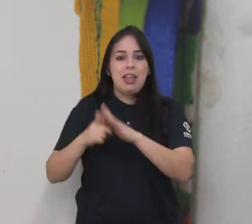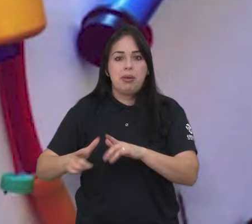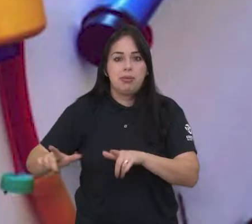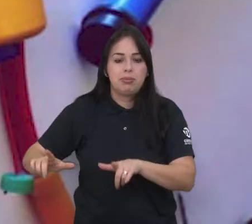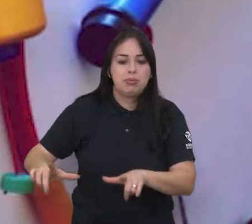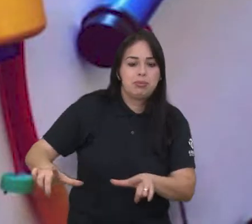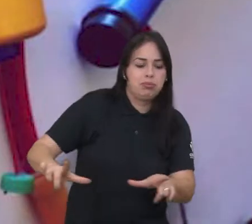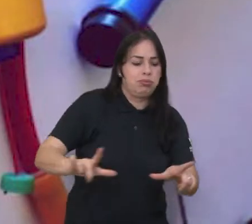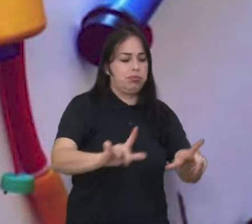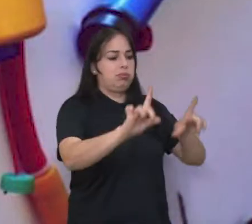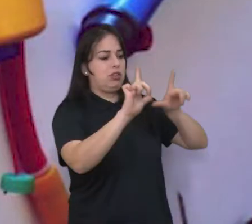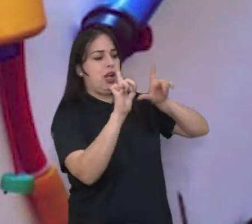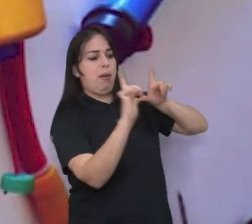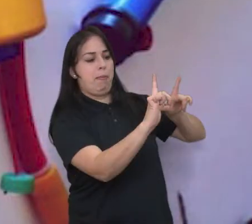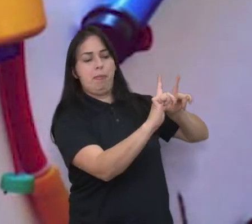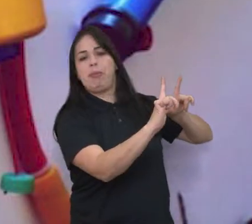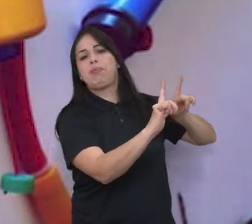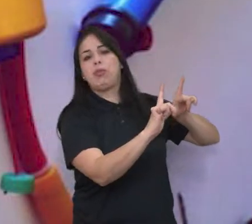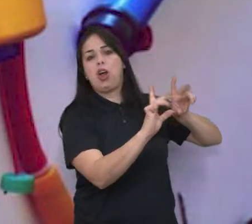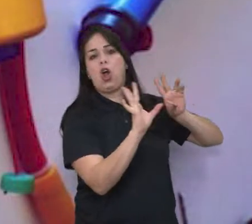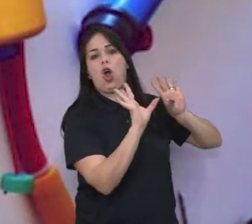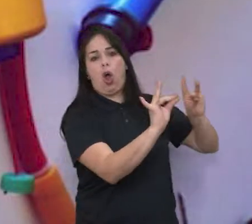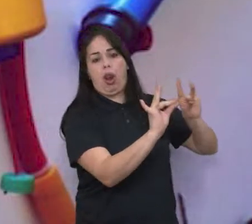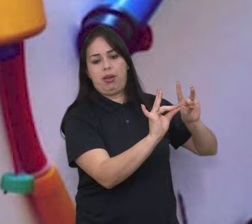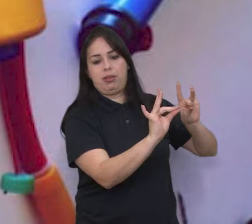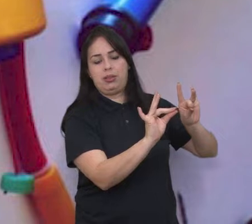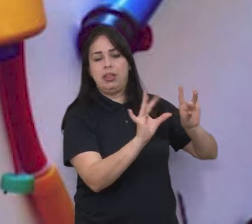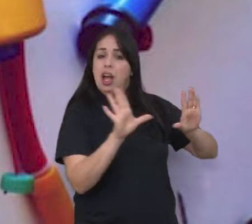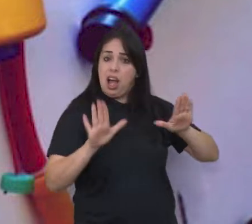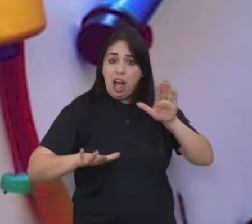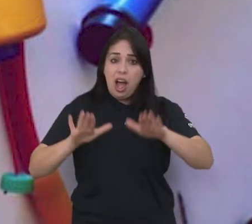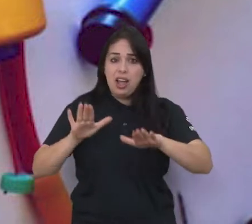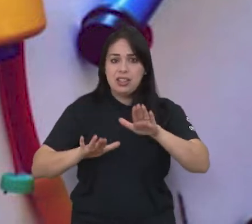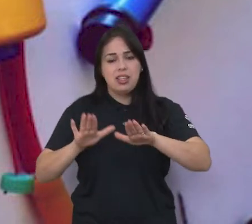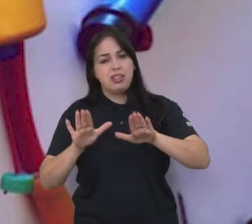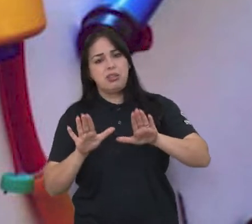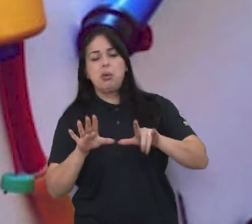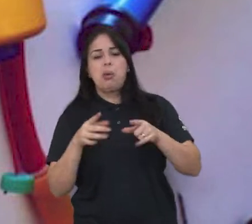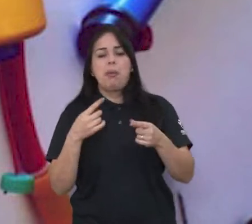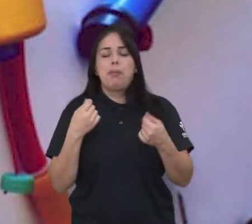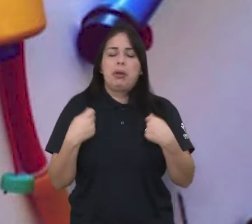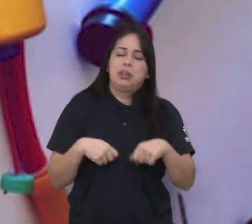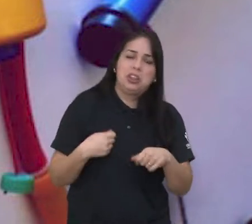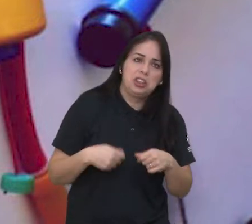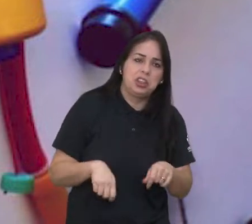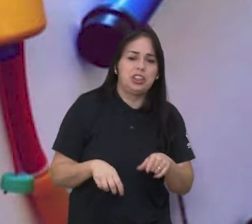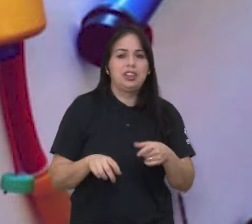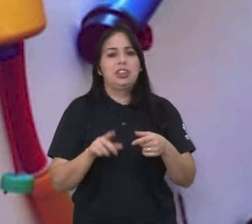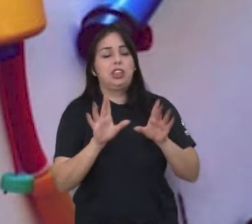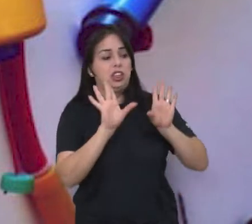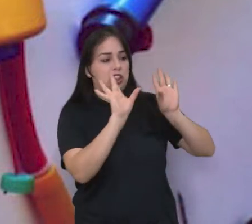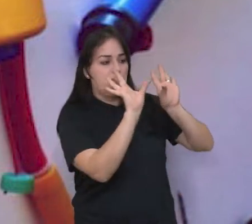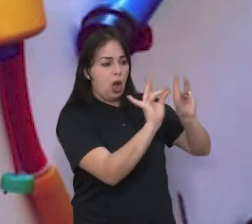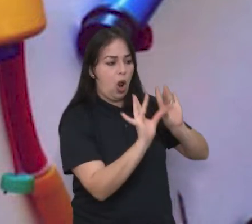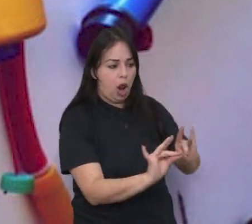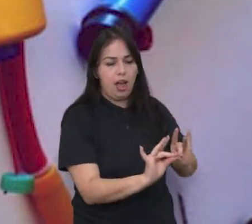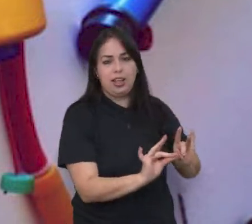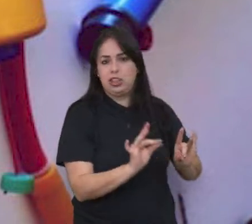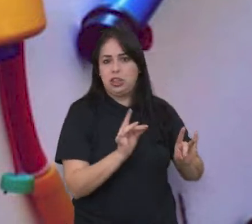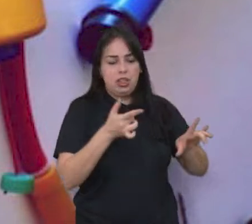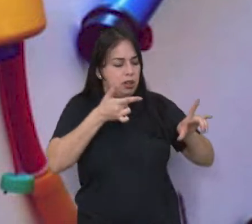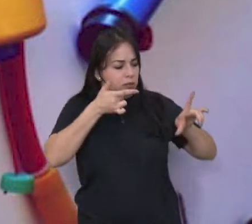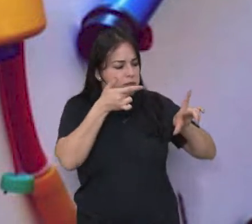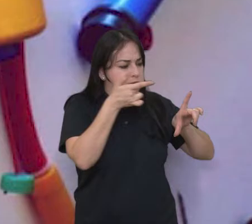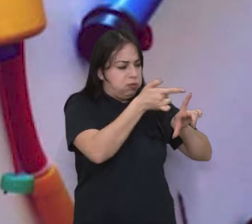ele todinho montado para a parede. Vai ter objetos que às vezes você vai ter que colocar fixado direto na parede, com furadeira,